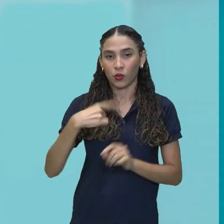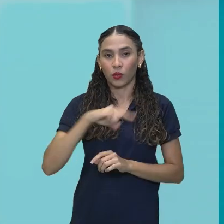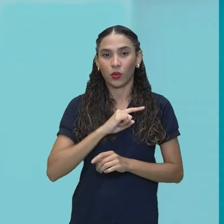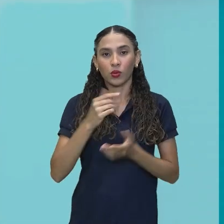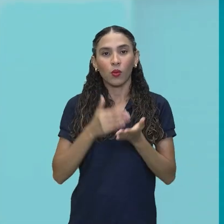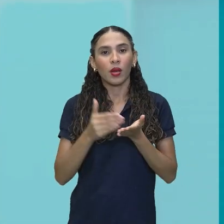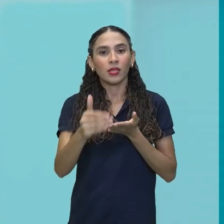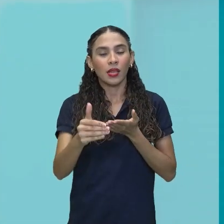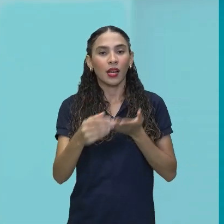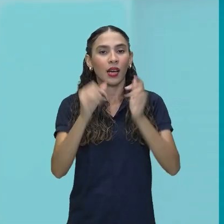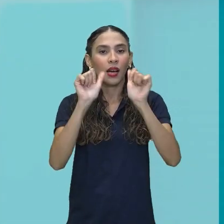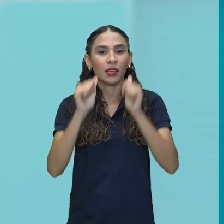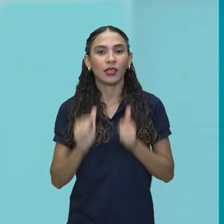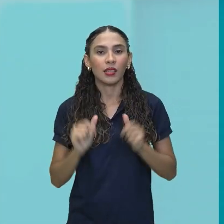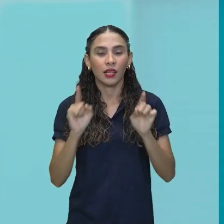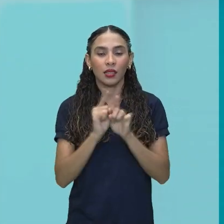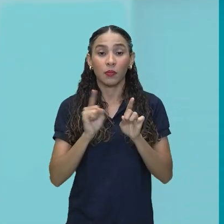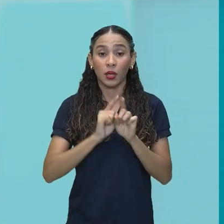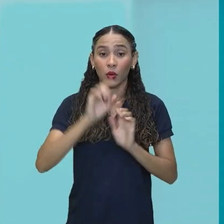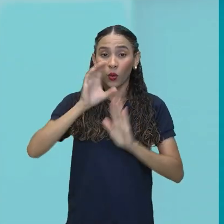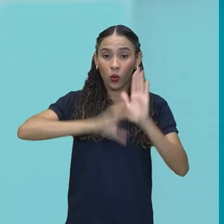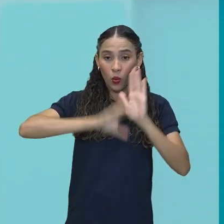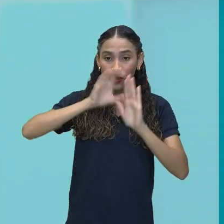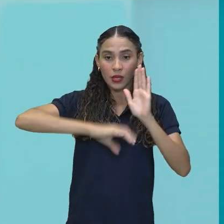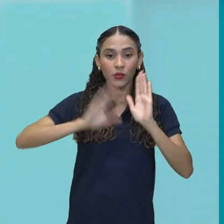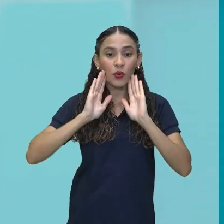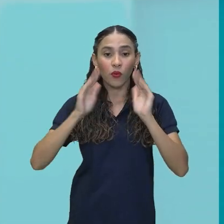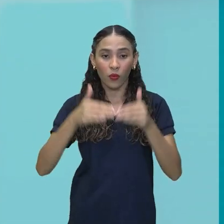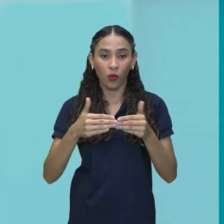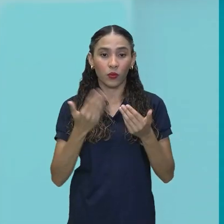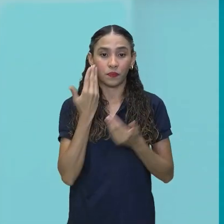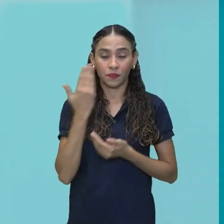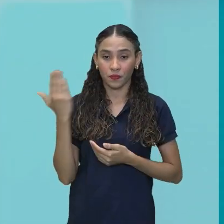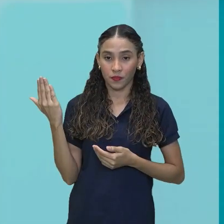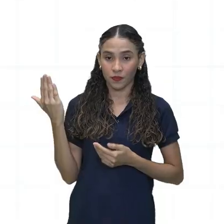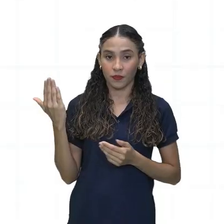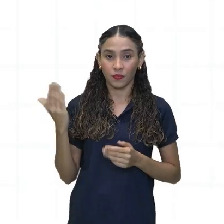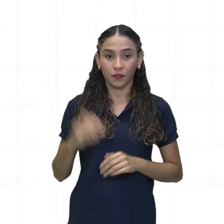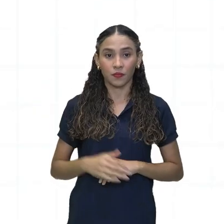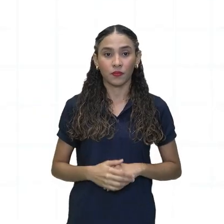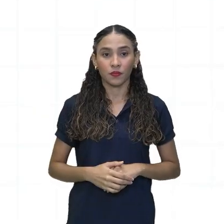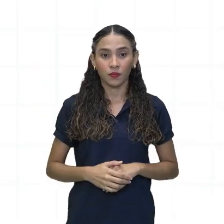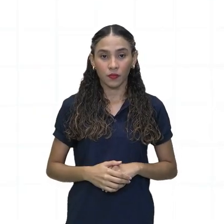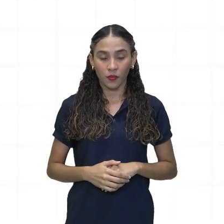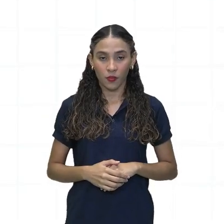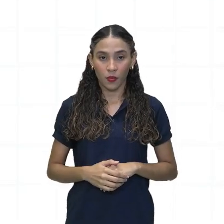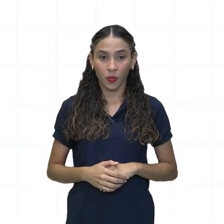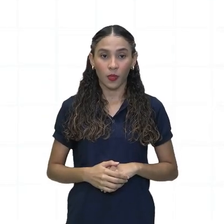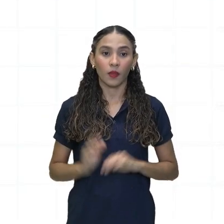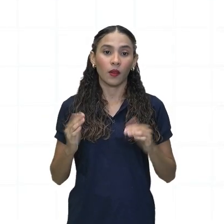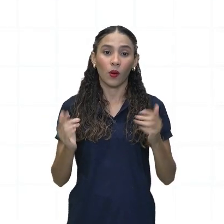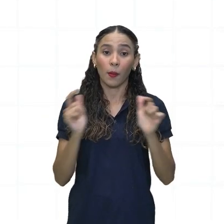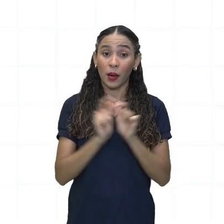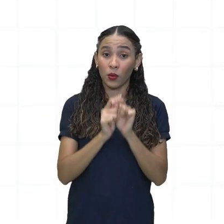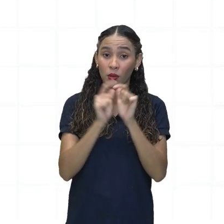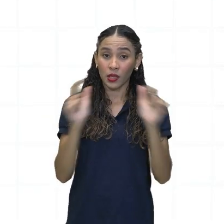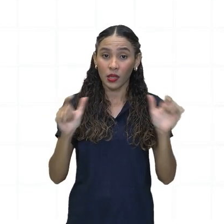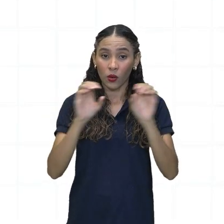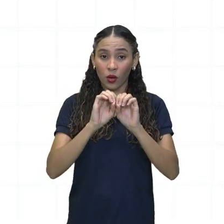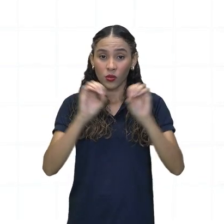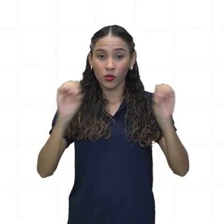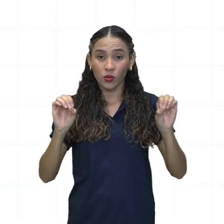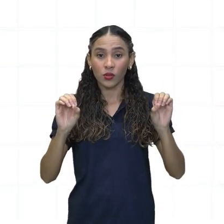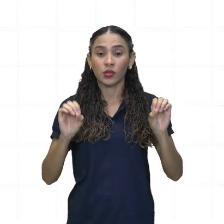agora a introduzir esses conceitos para vocês, tá bom? Então, olhem só. A maioria das orações